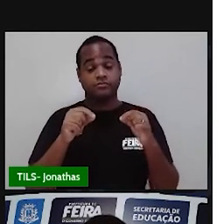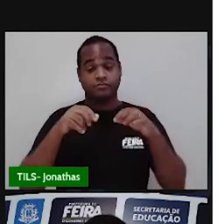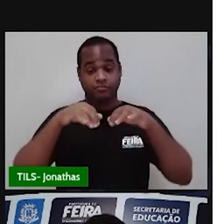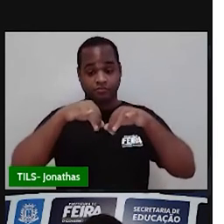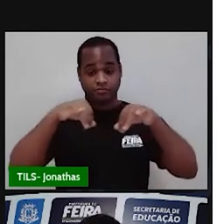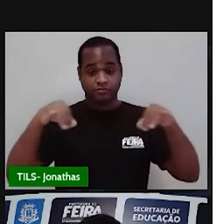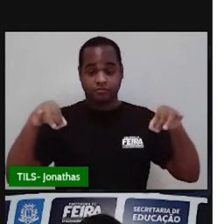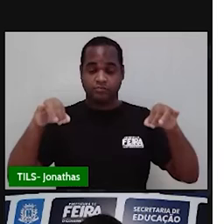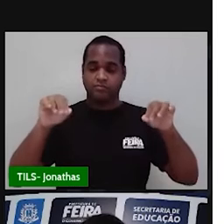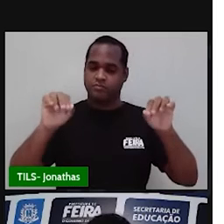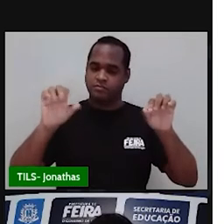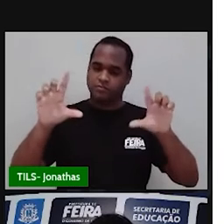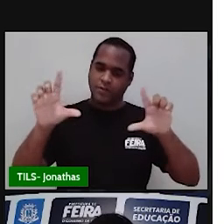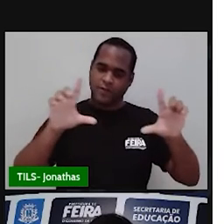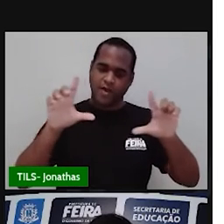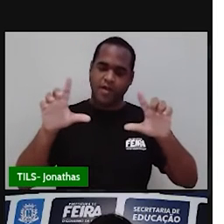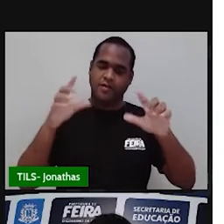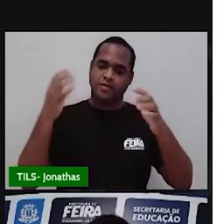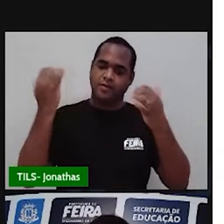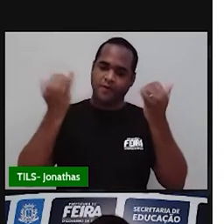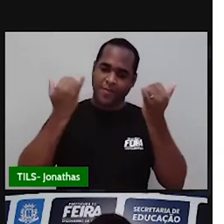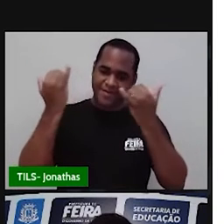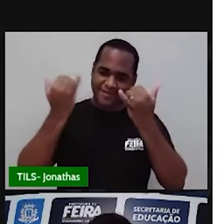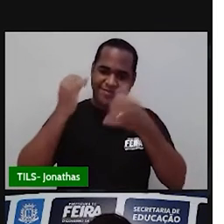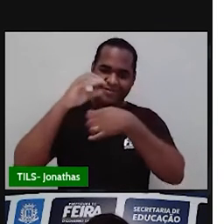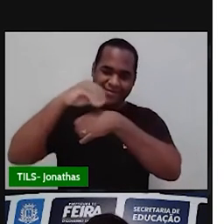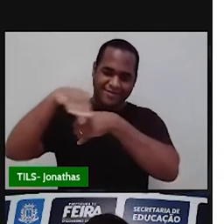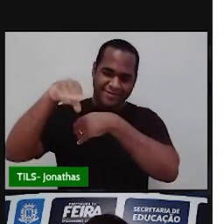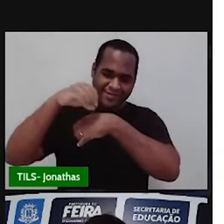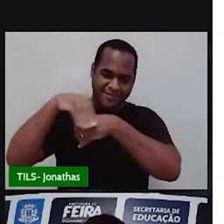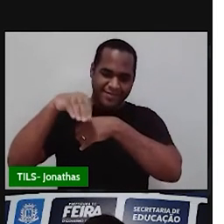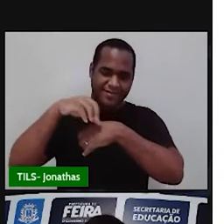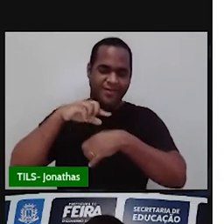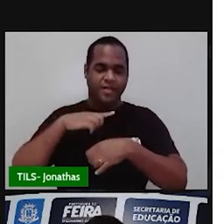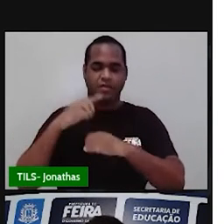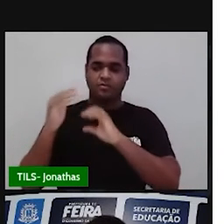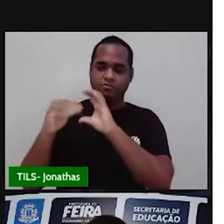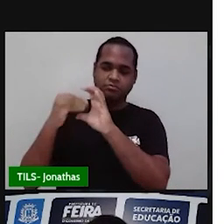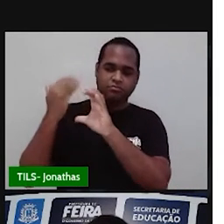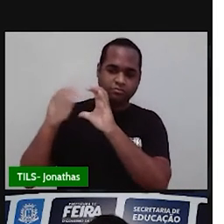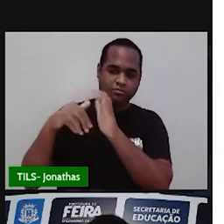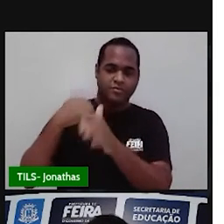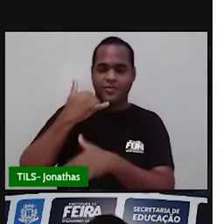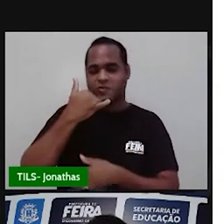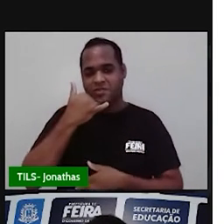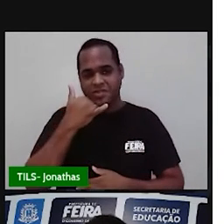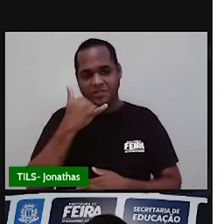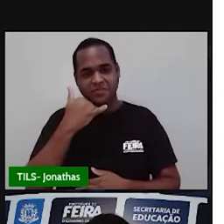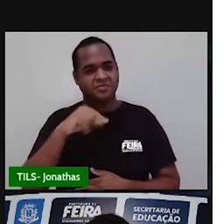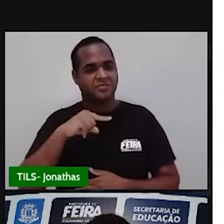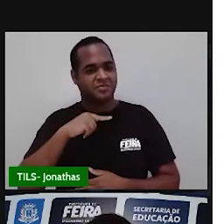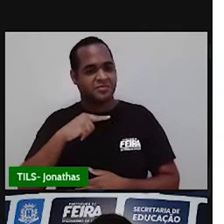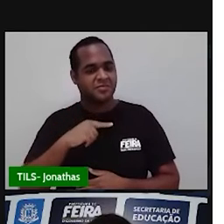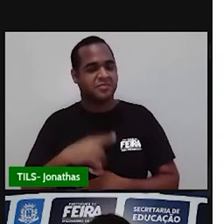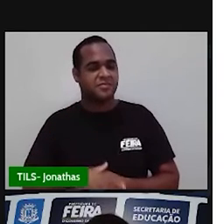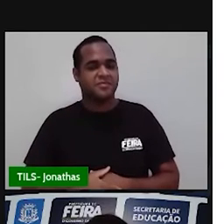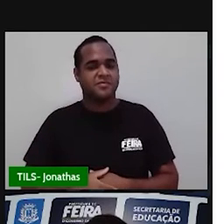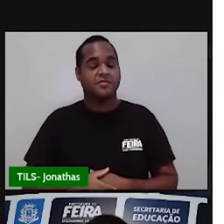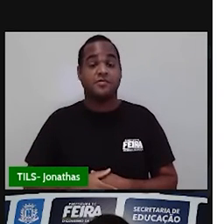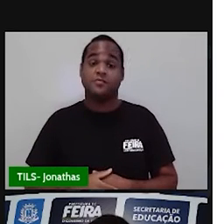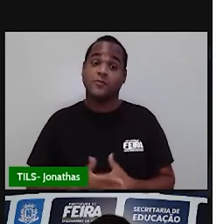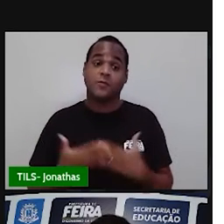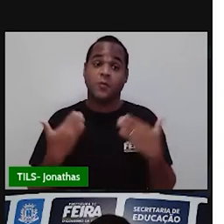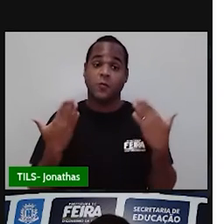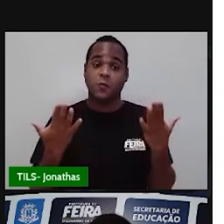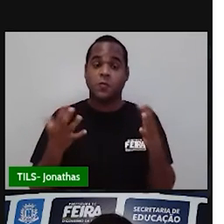Noticiários de TV, informações que a gente receba ali via mensagens no nosso celular. Quem sabe,